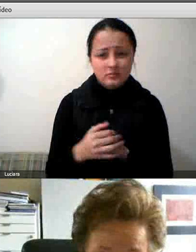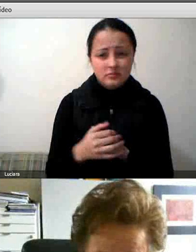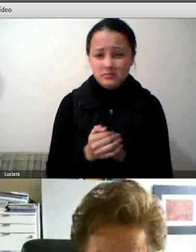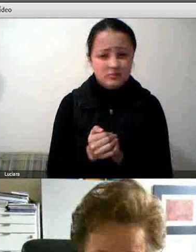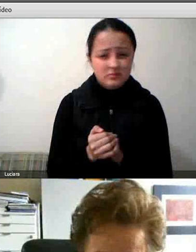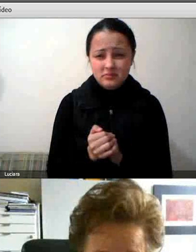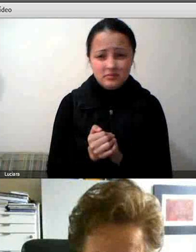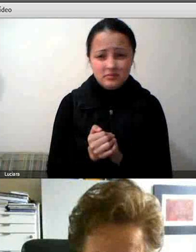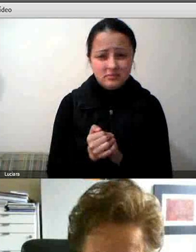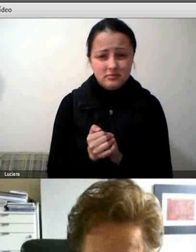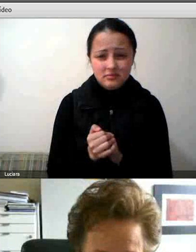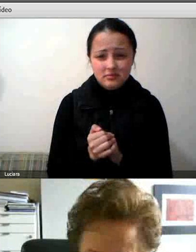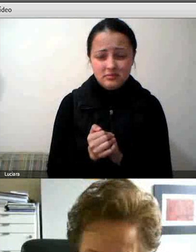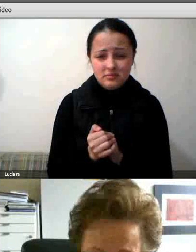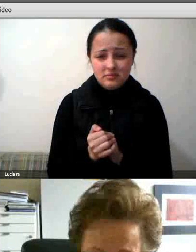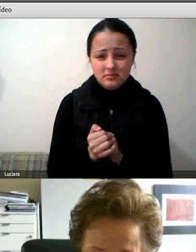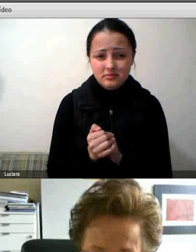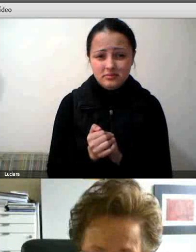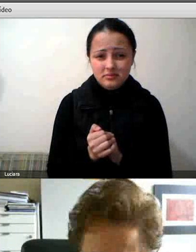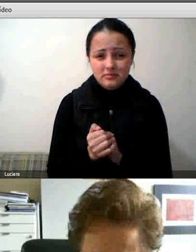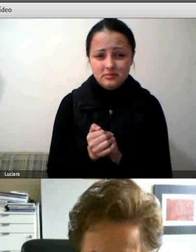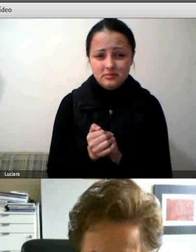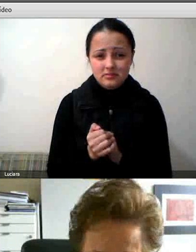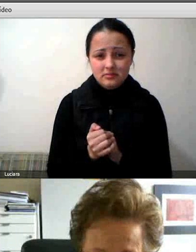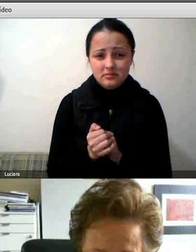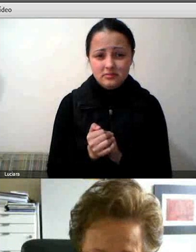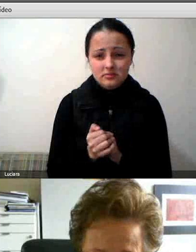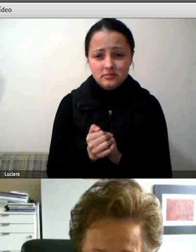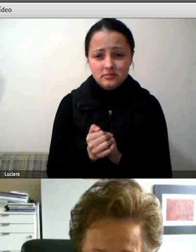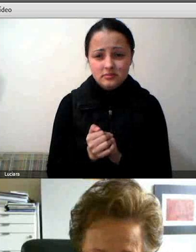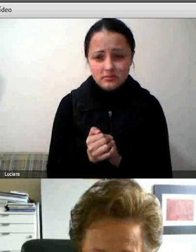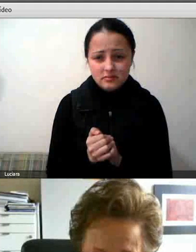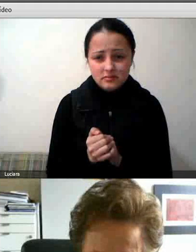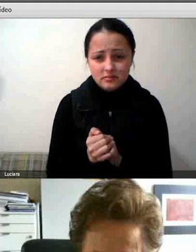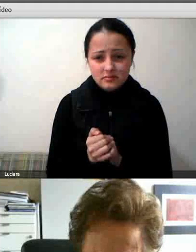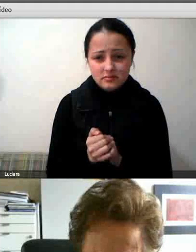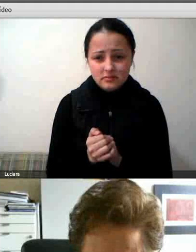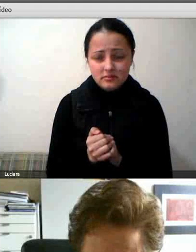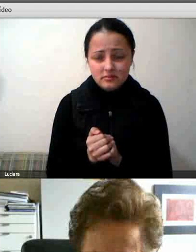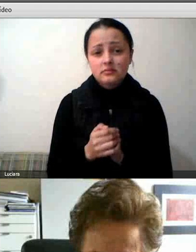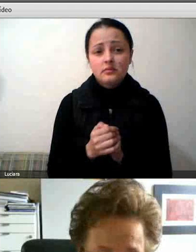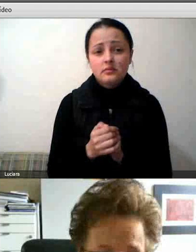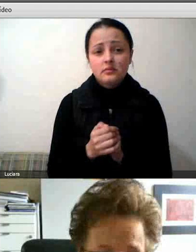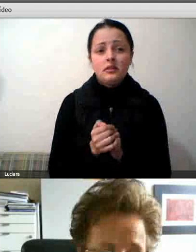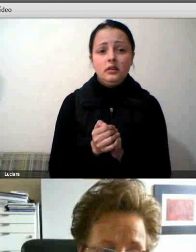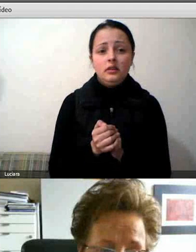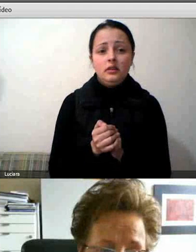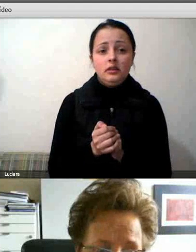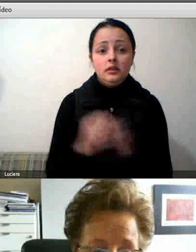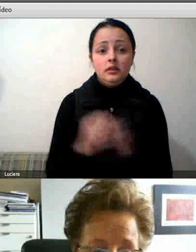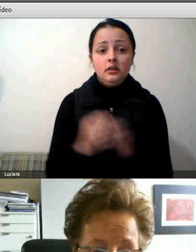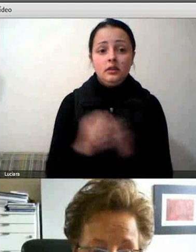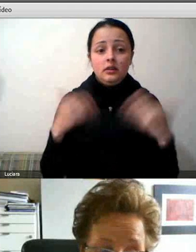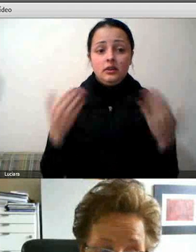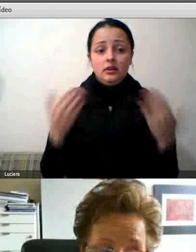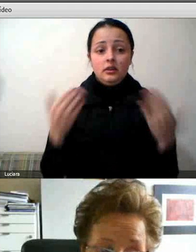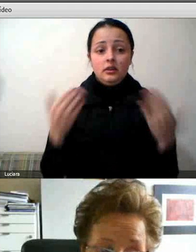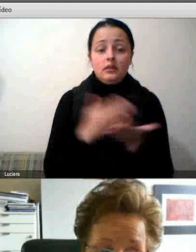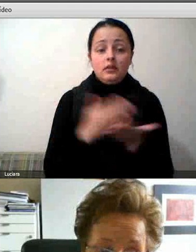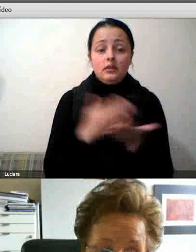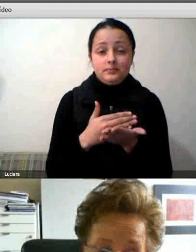é muito diferente. Está me ouvindo bem, Luciara? Tá? Bem. Então,